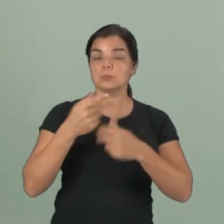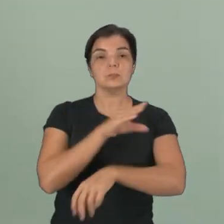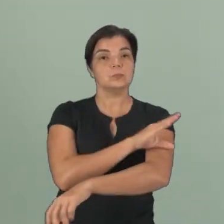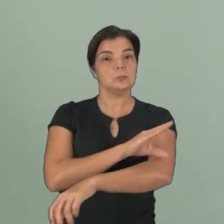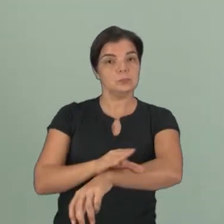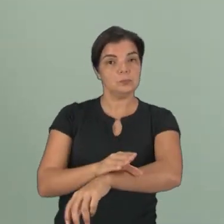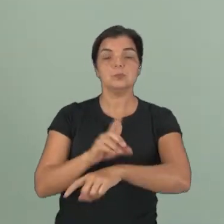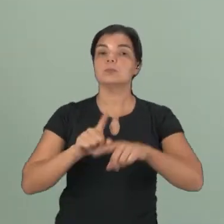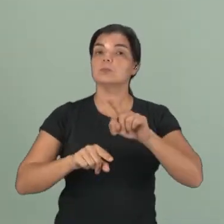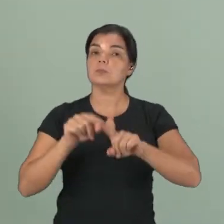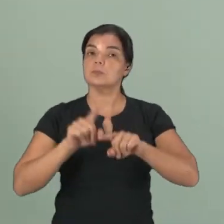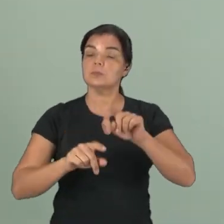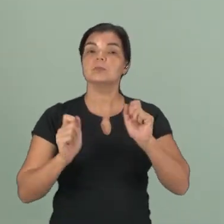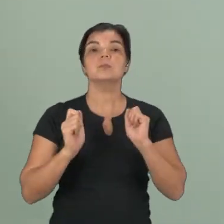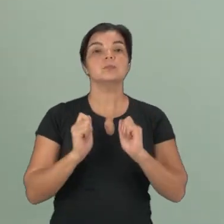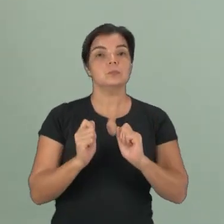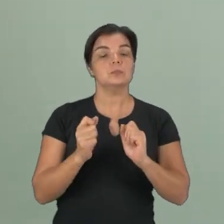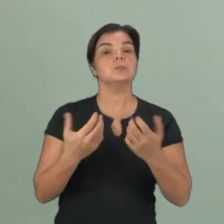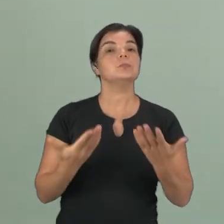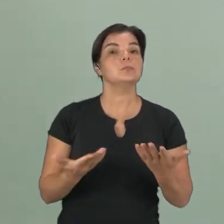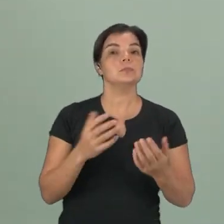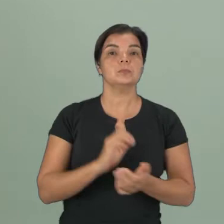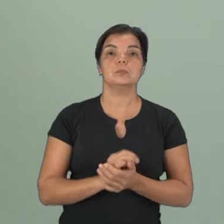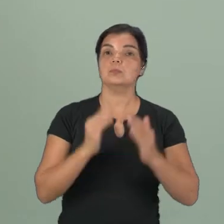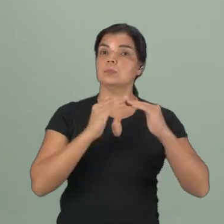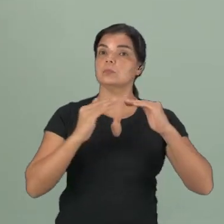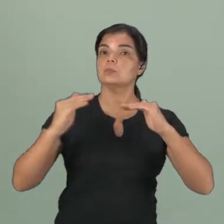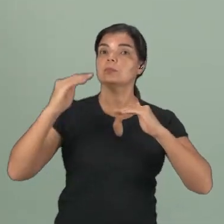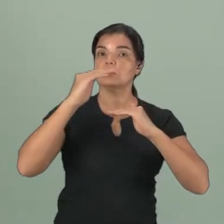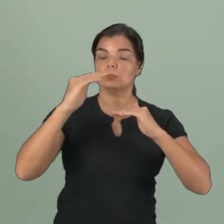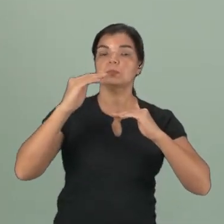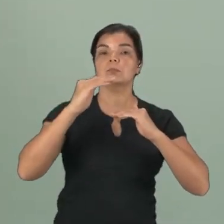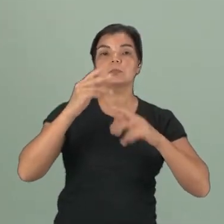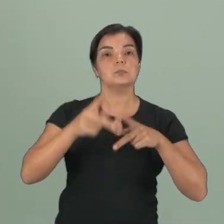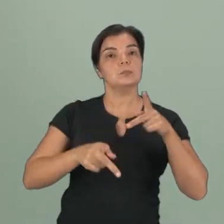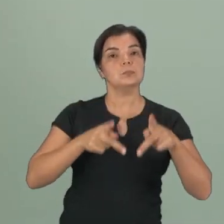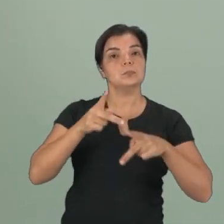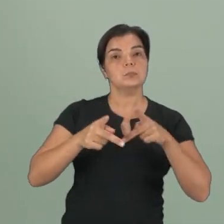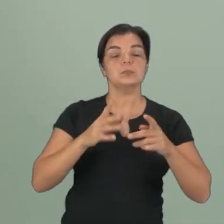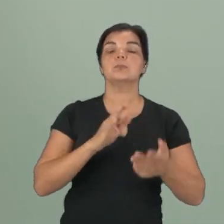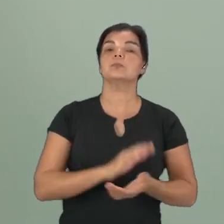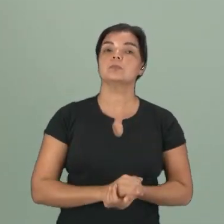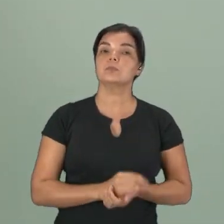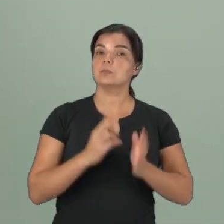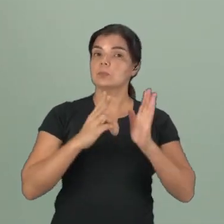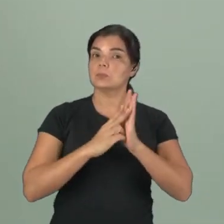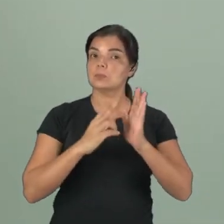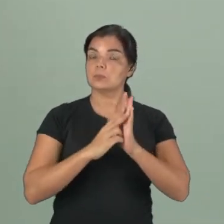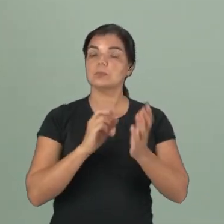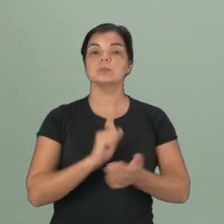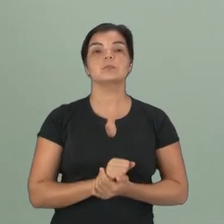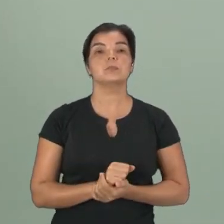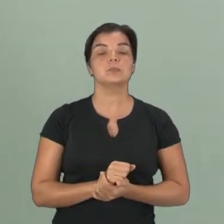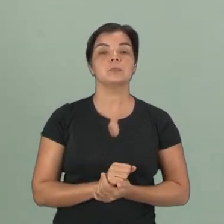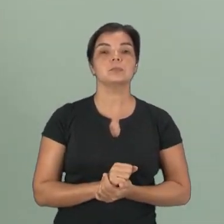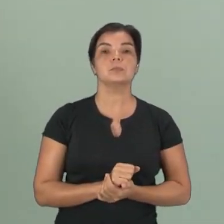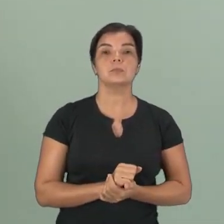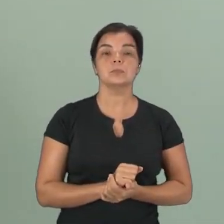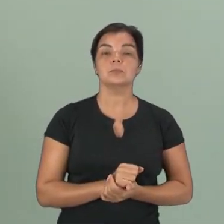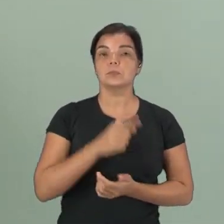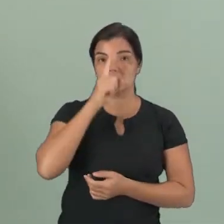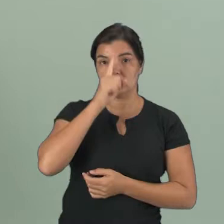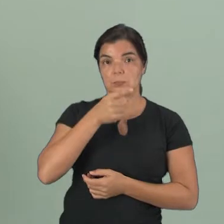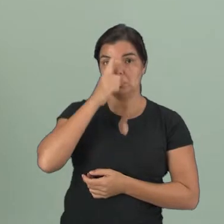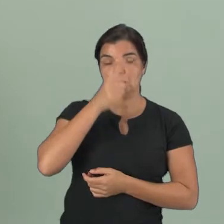de materiais, então é eles que podiam submeter esses povos, essas populações, aos seus